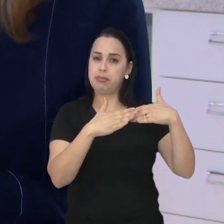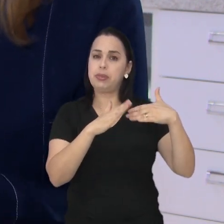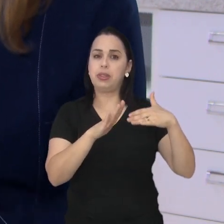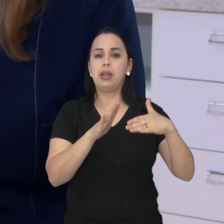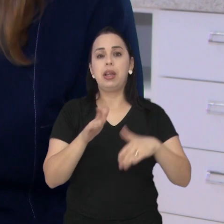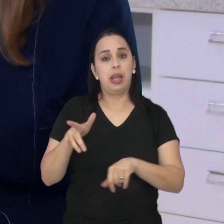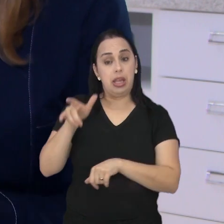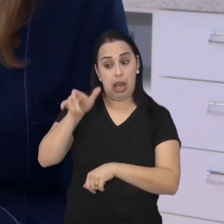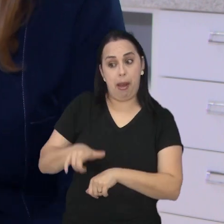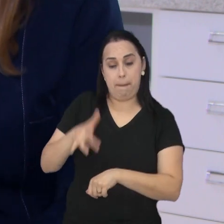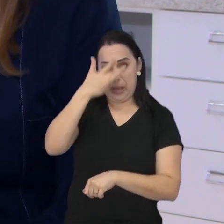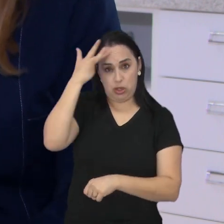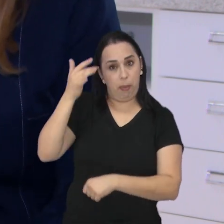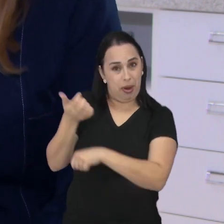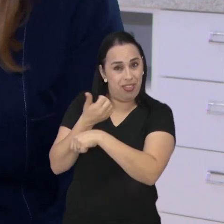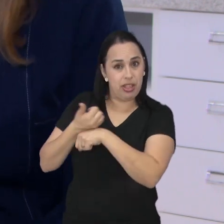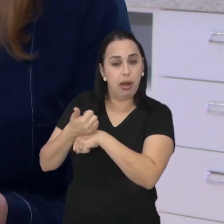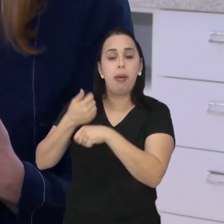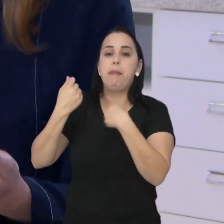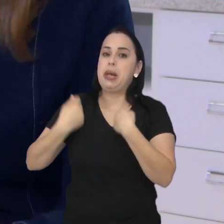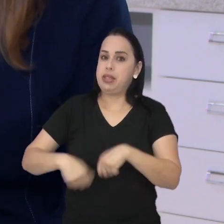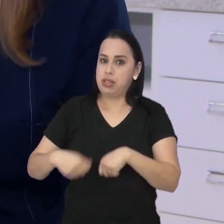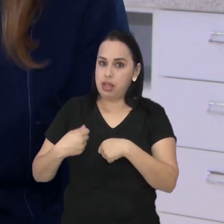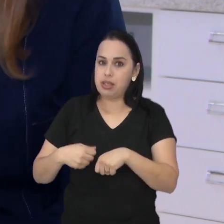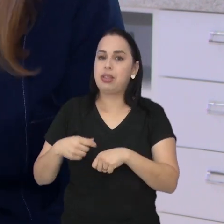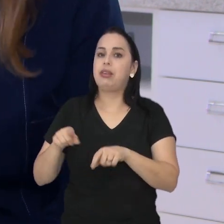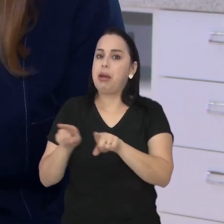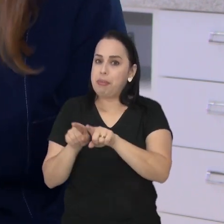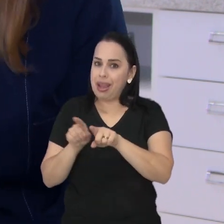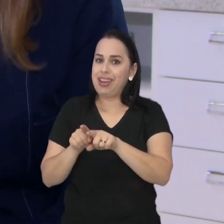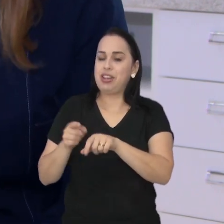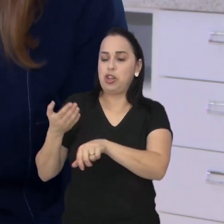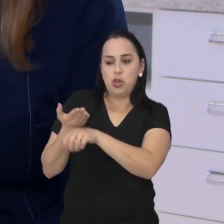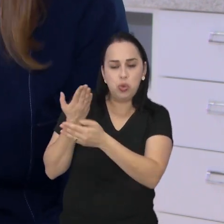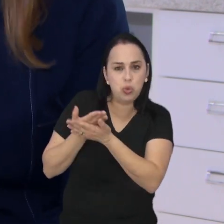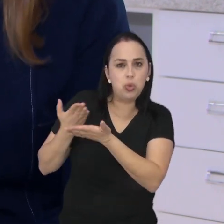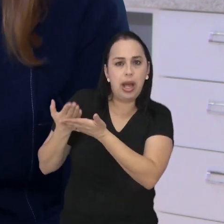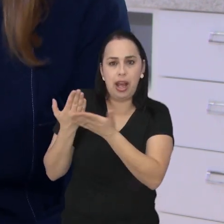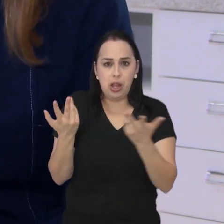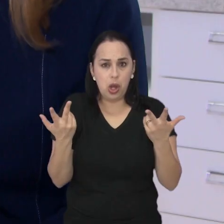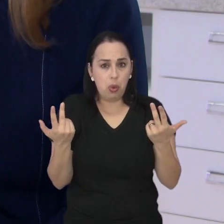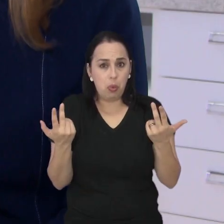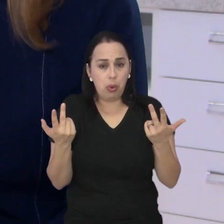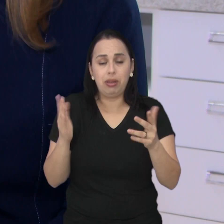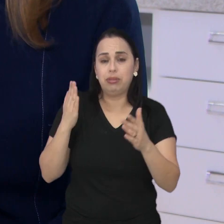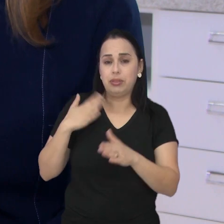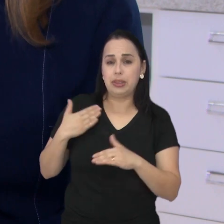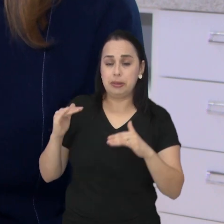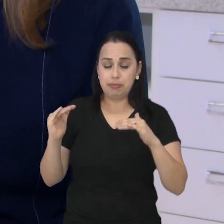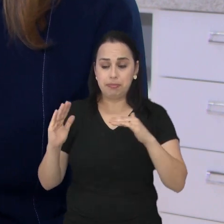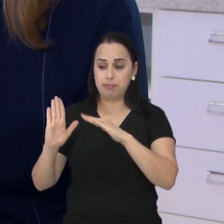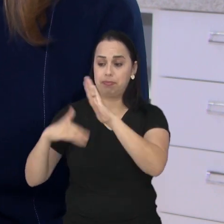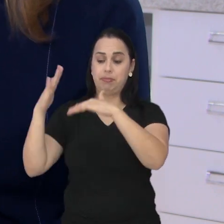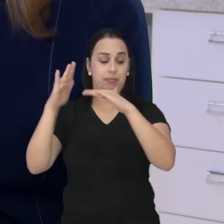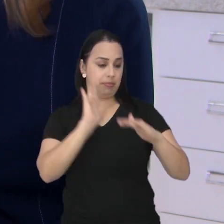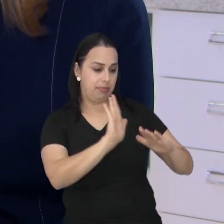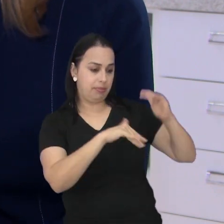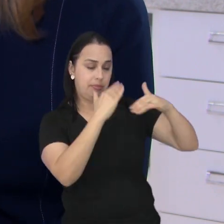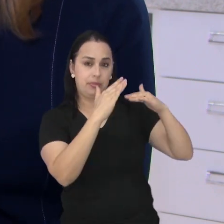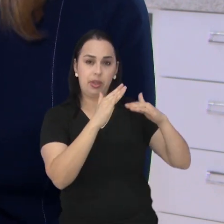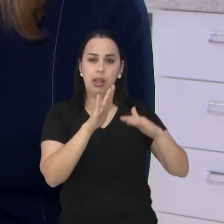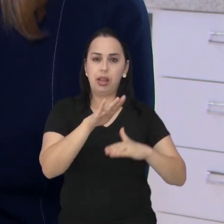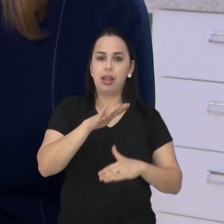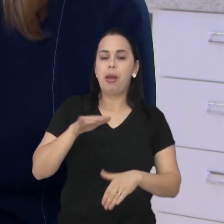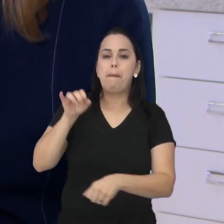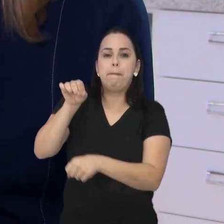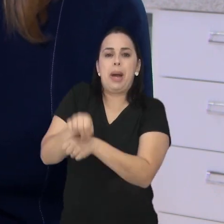mais e o profissional vai sentindo a necessidade de se especializar cada vez mais no mercado, né? Então, hoje, eu acho que é um mercado que a